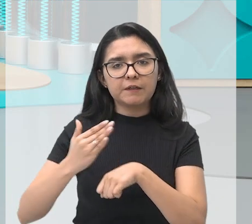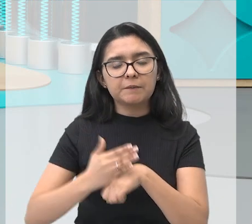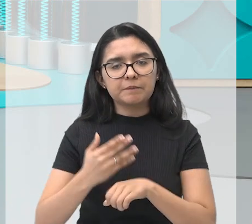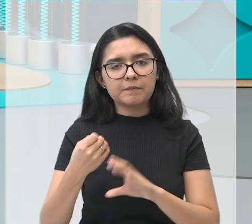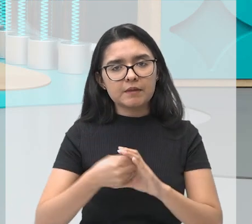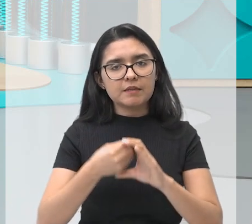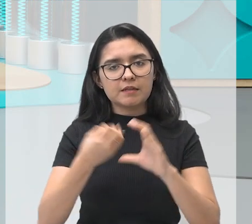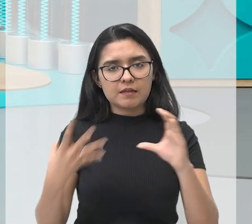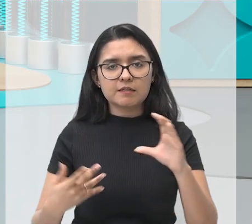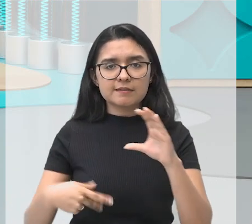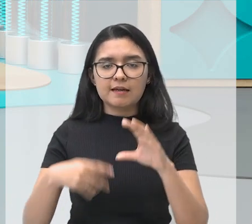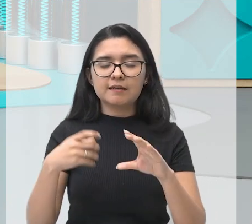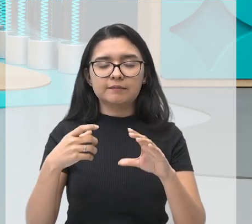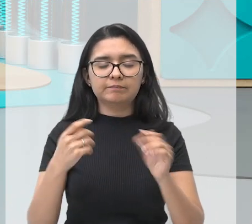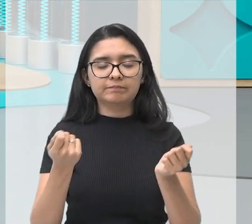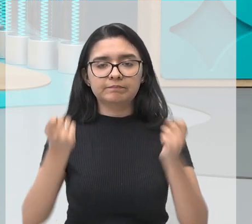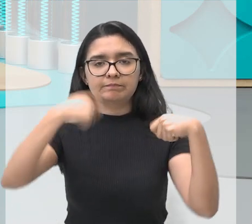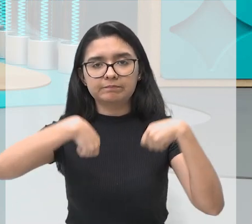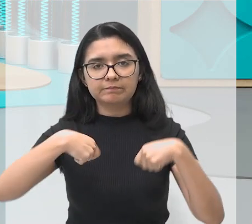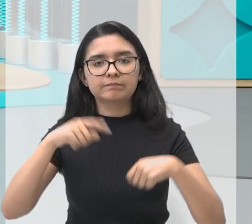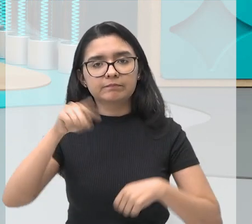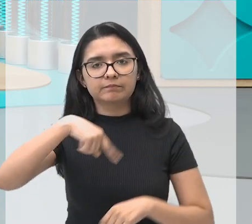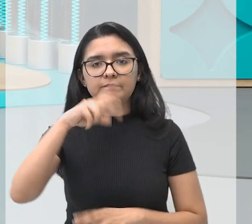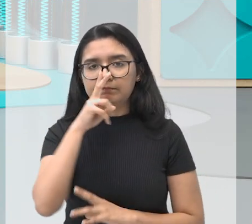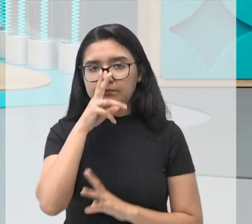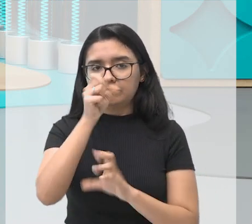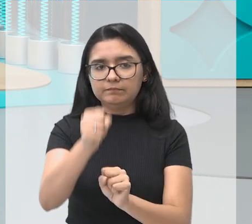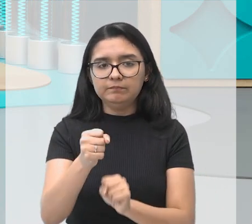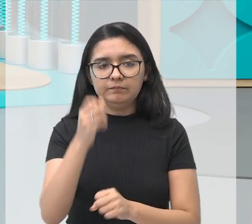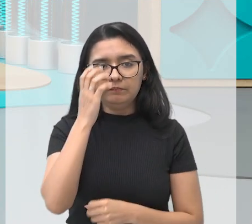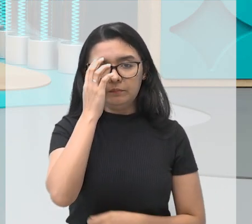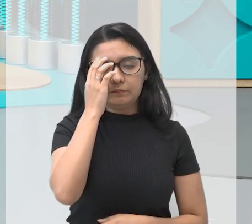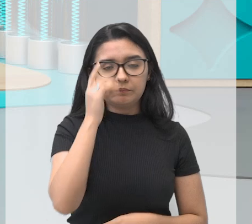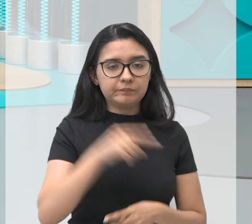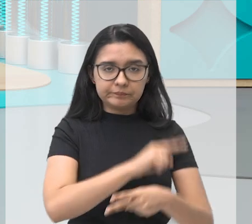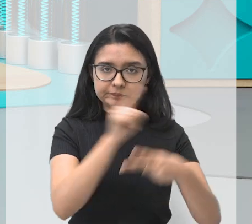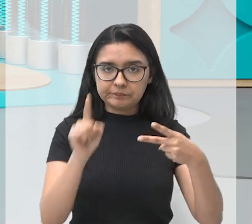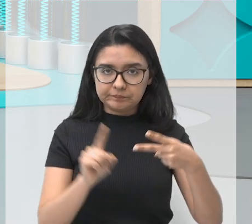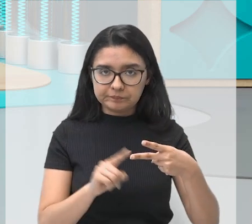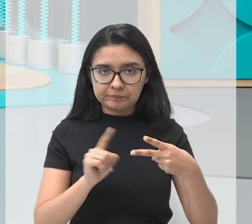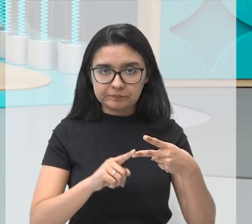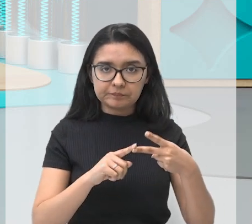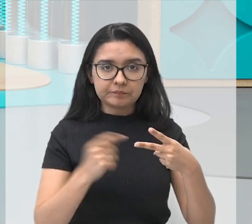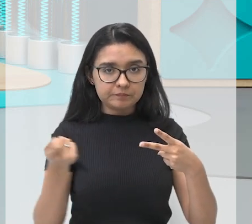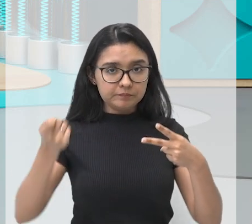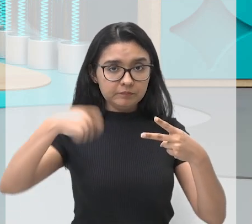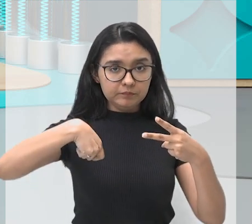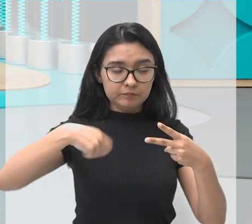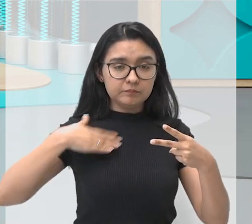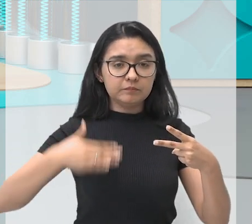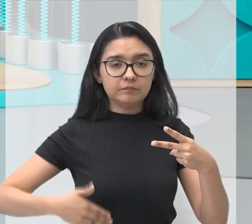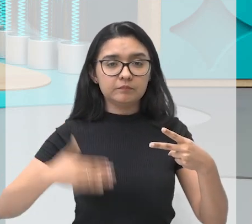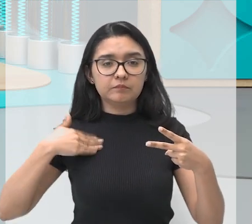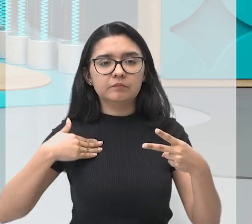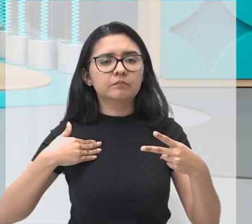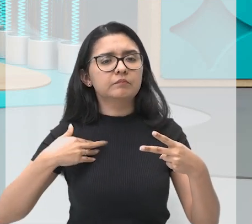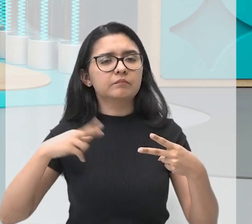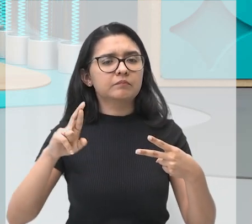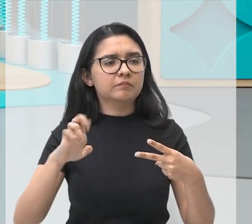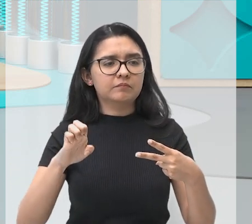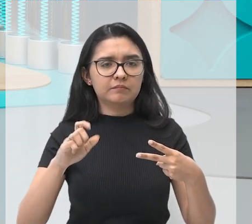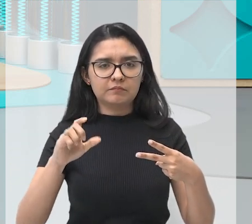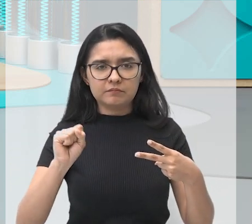essa capacidade física que é a força, tá bom? A próxima capacidade física que nós vamos conhecer é a